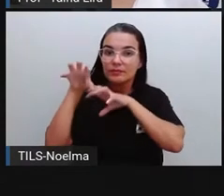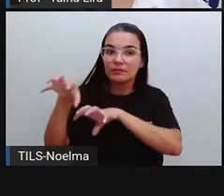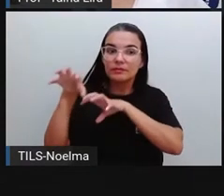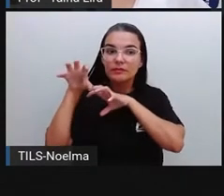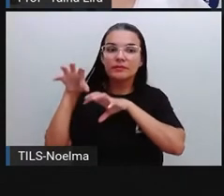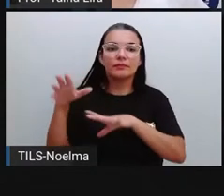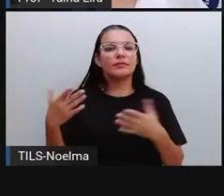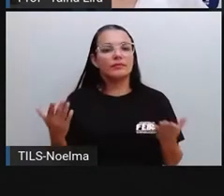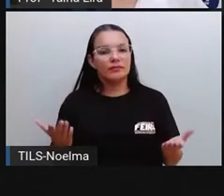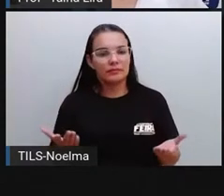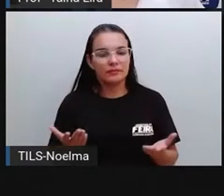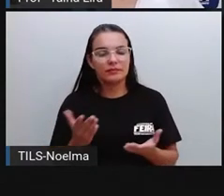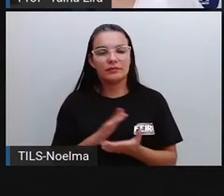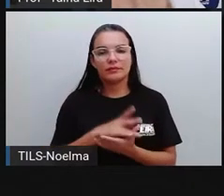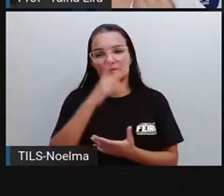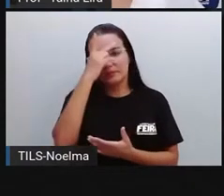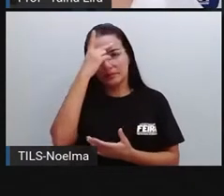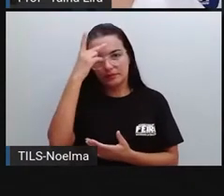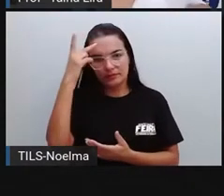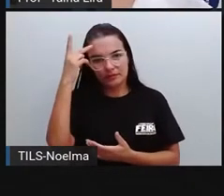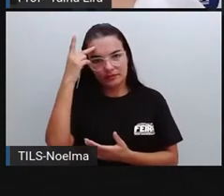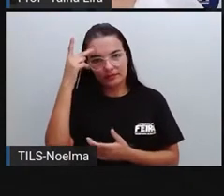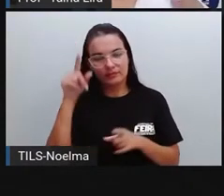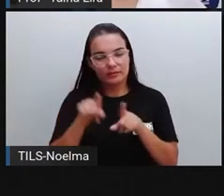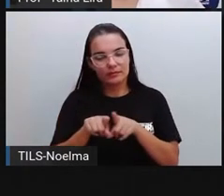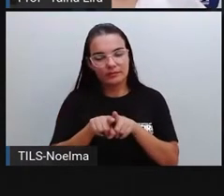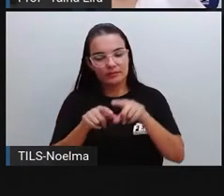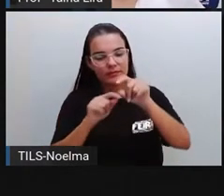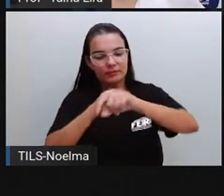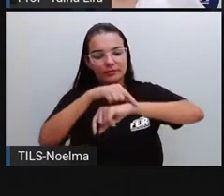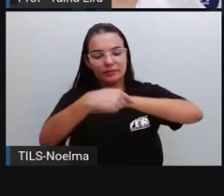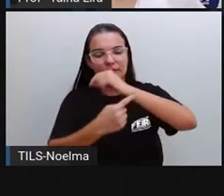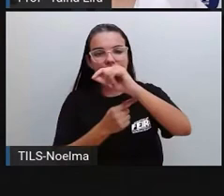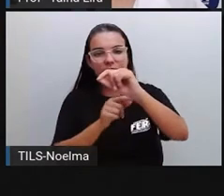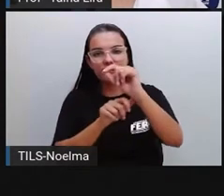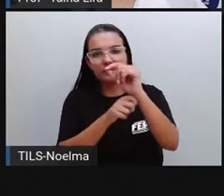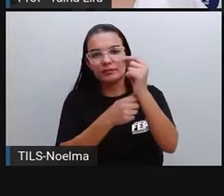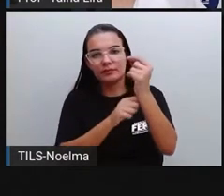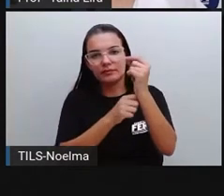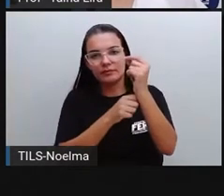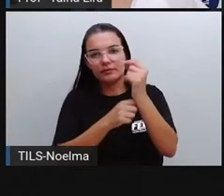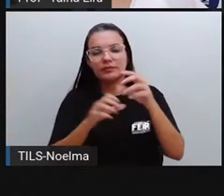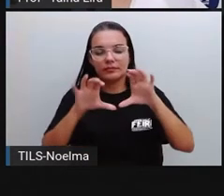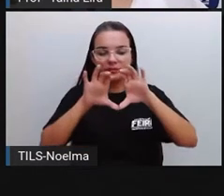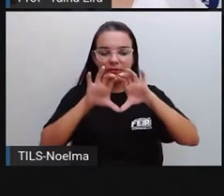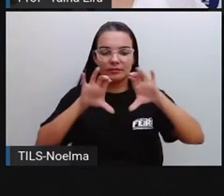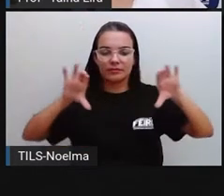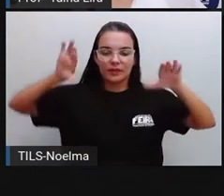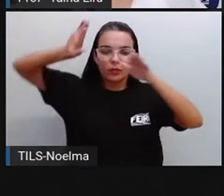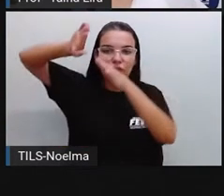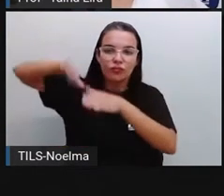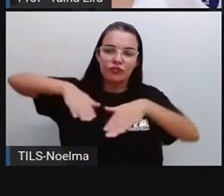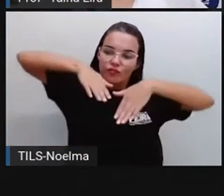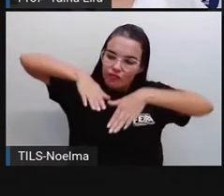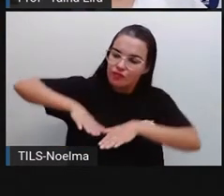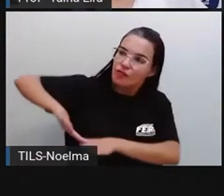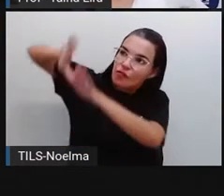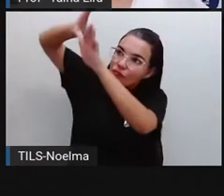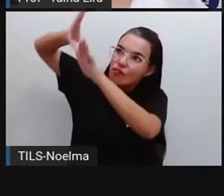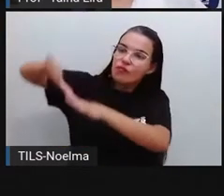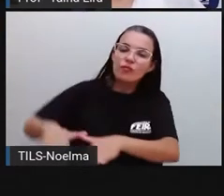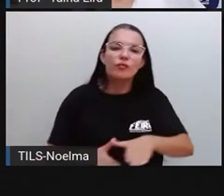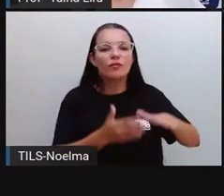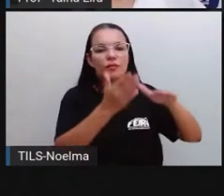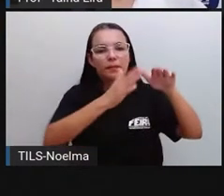dormir. Assim como ele usou, ó, a fitinha lá nos supersticiosos. Olha lá nos surfistas, ele usou ali